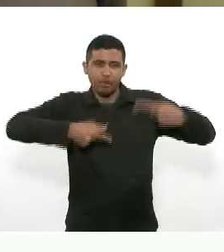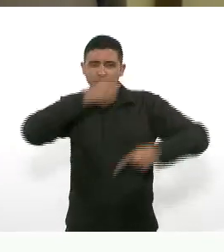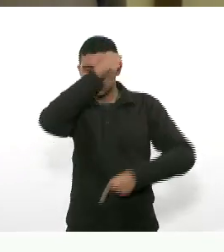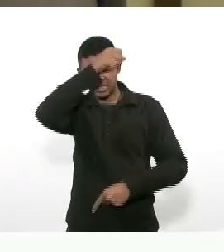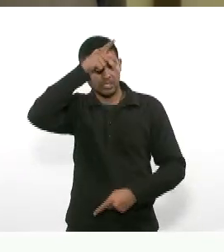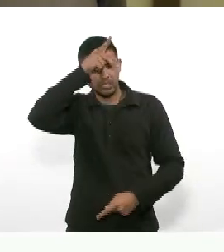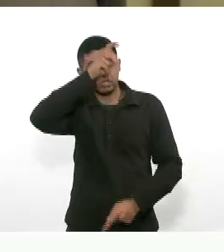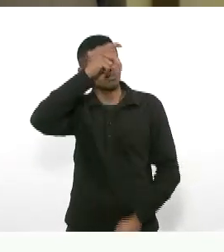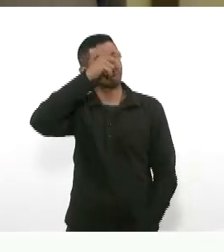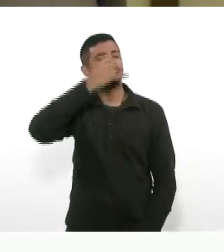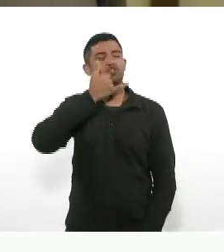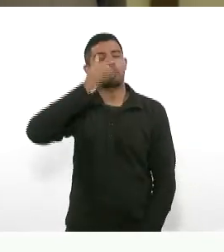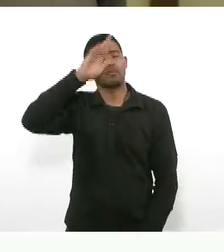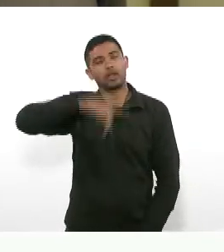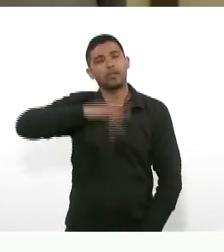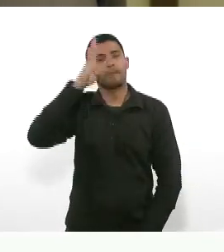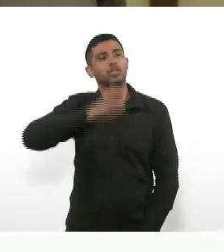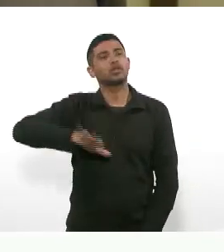Com dinheiro.